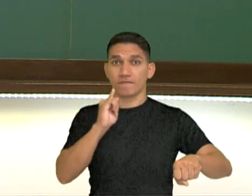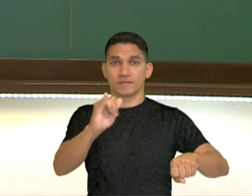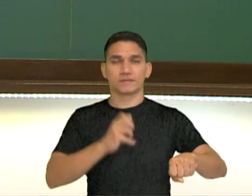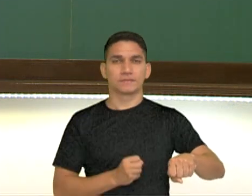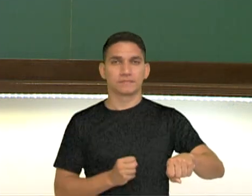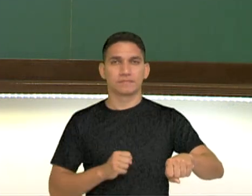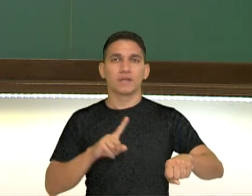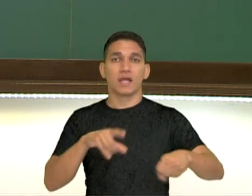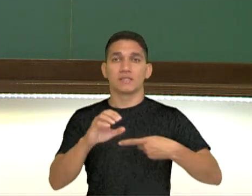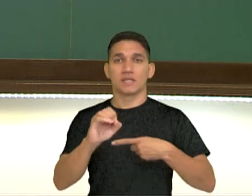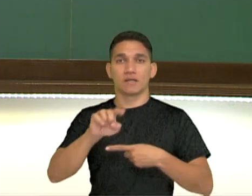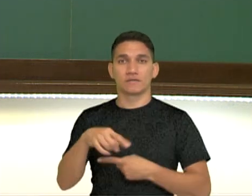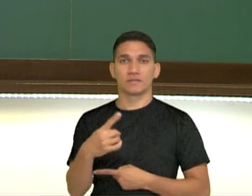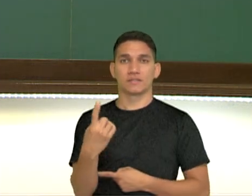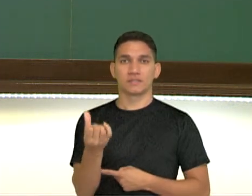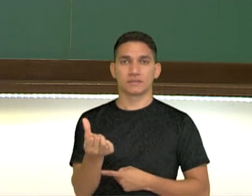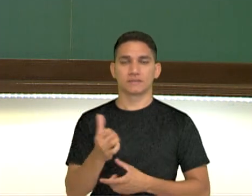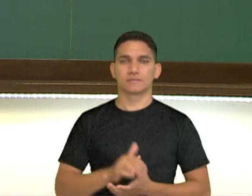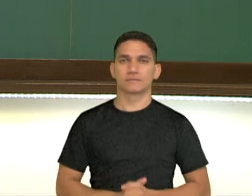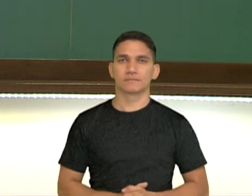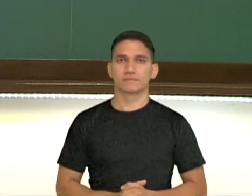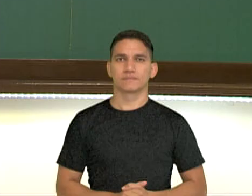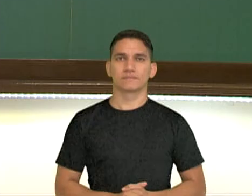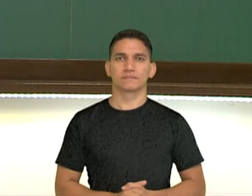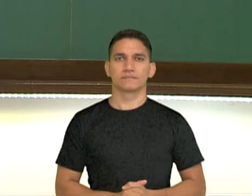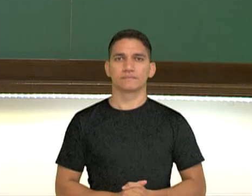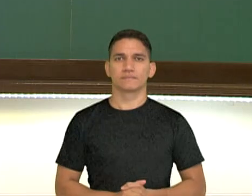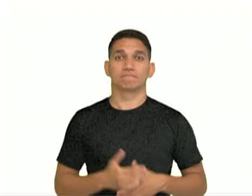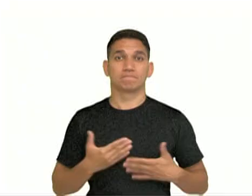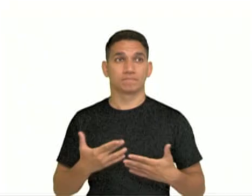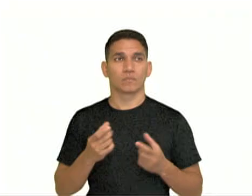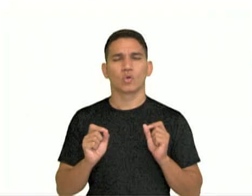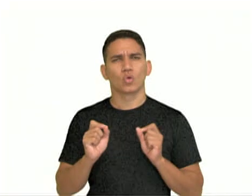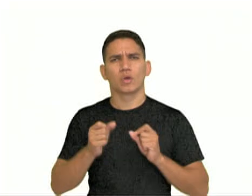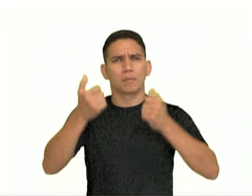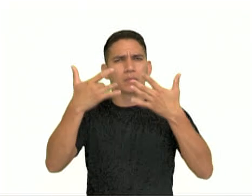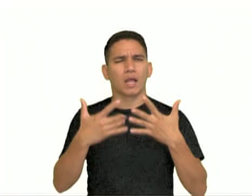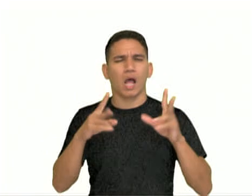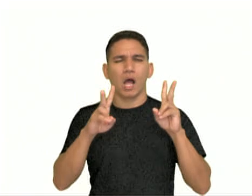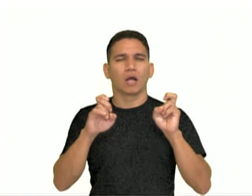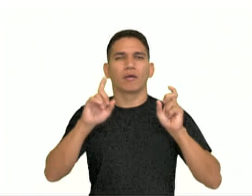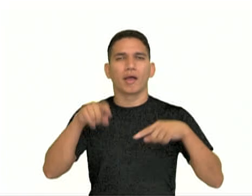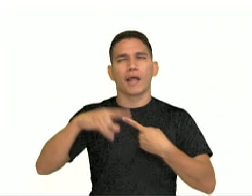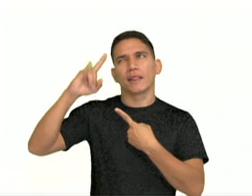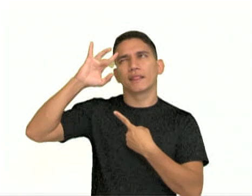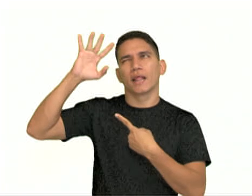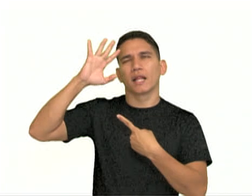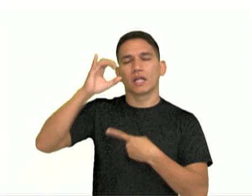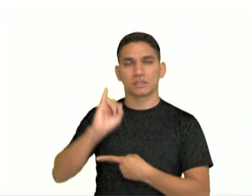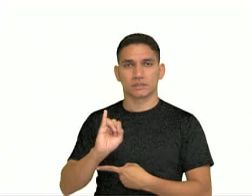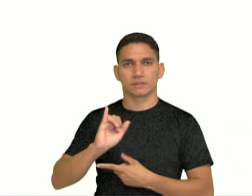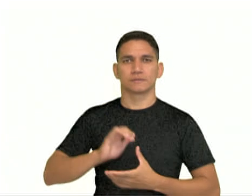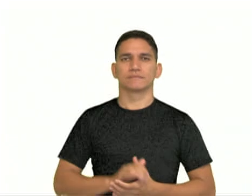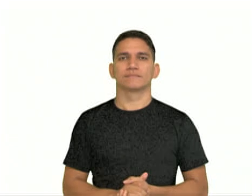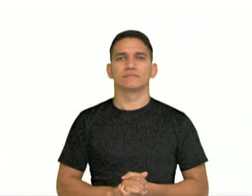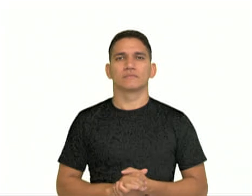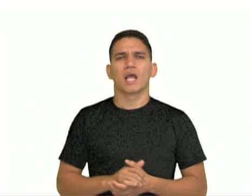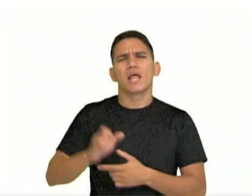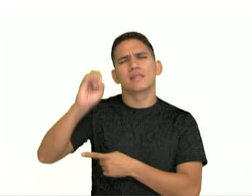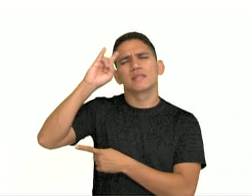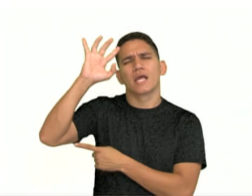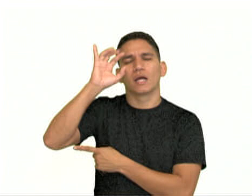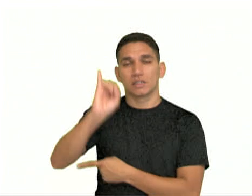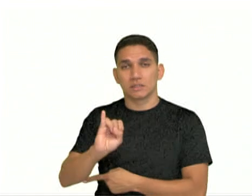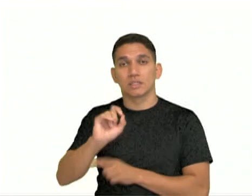caso, 0,16. Bem, vamos falar um pouquinho mais sobre esse teorema de impulso, certo? Esse teorema do